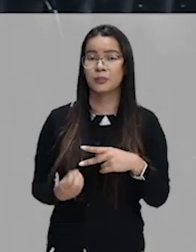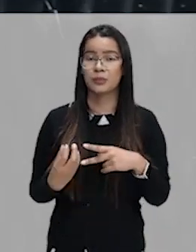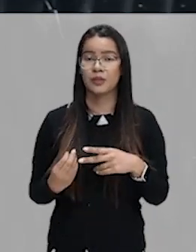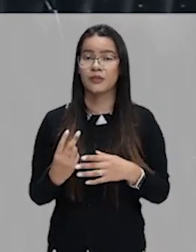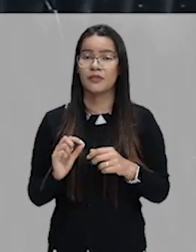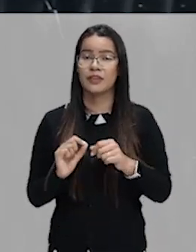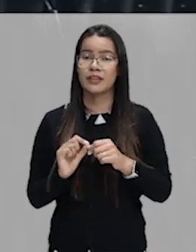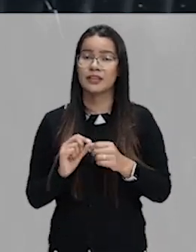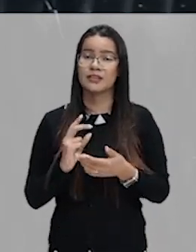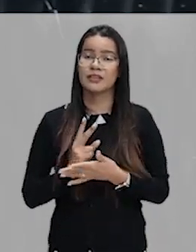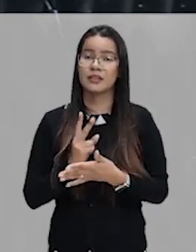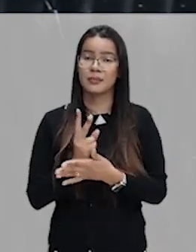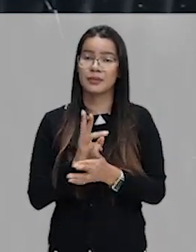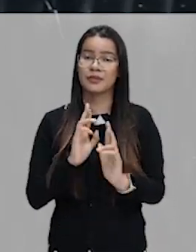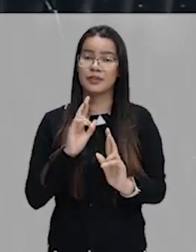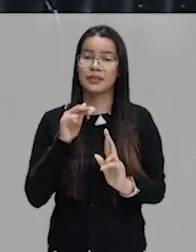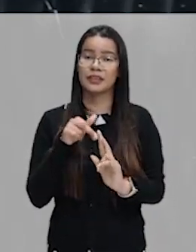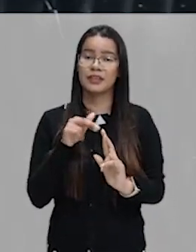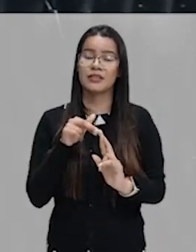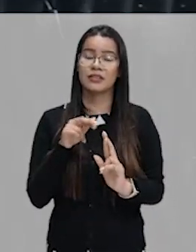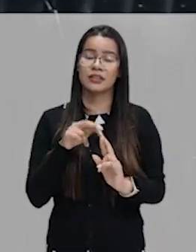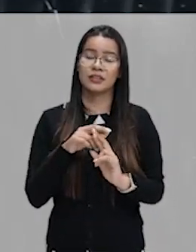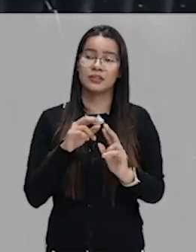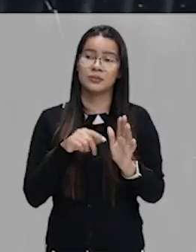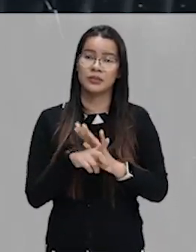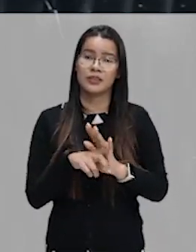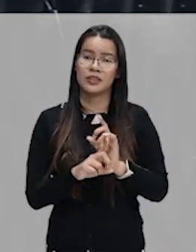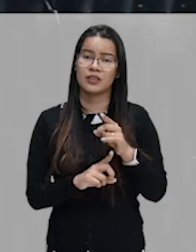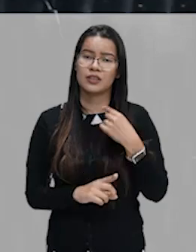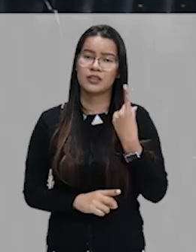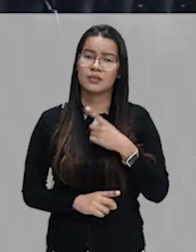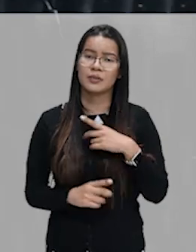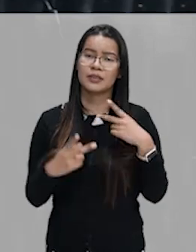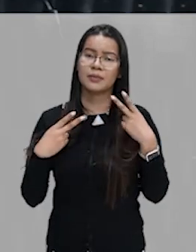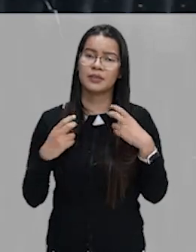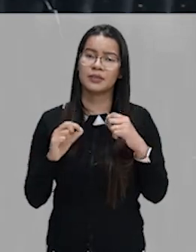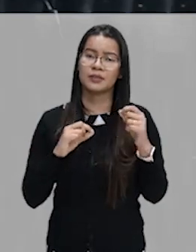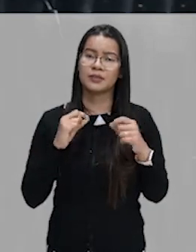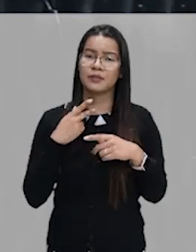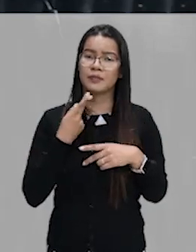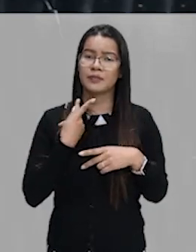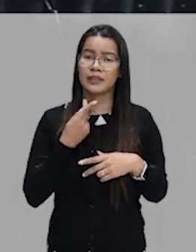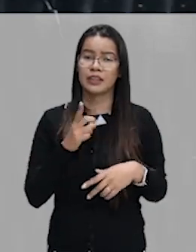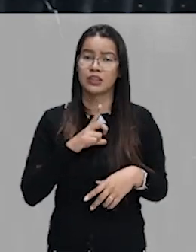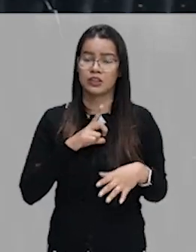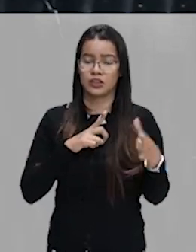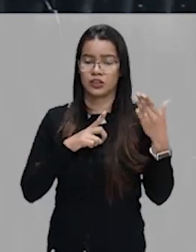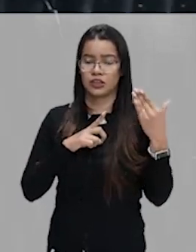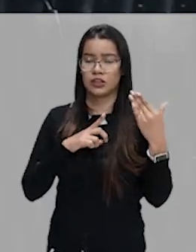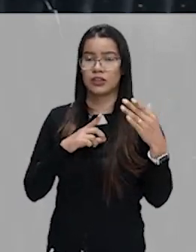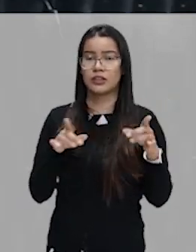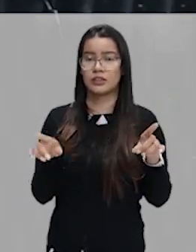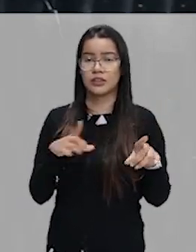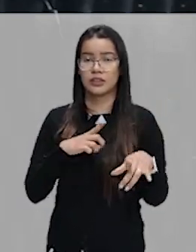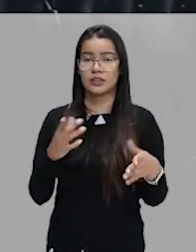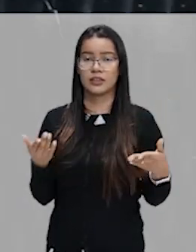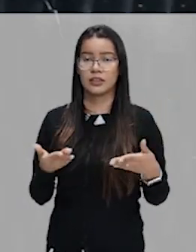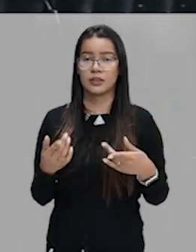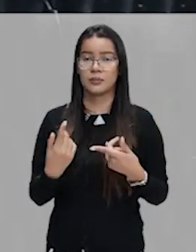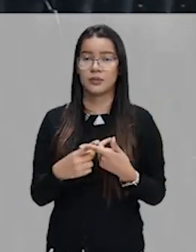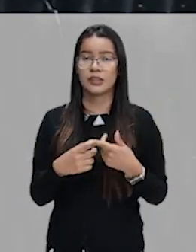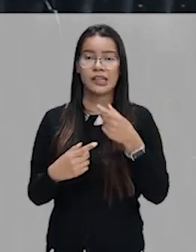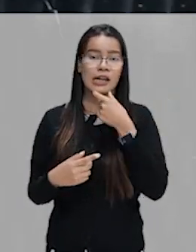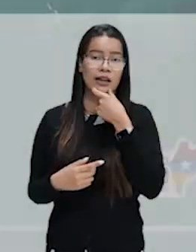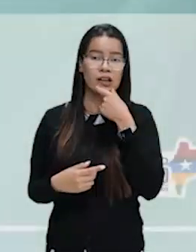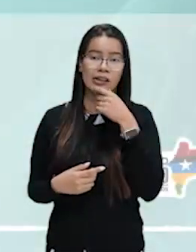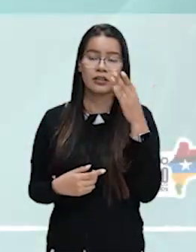sempre a referência a essas questões. Vocês estão percebendo que eu estou mencionando havia e houve? Porque em inglês o passado